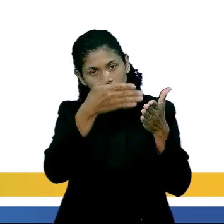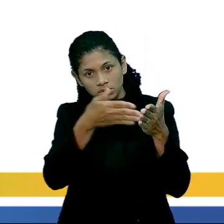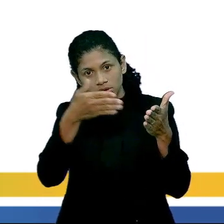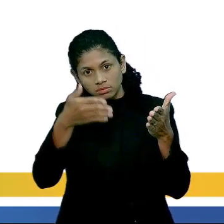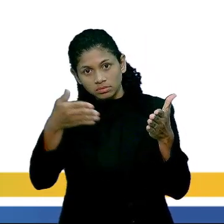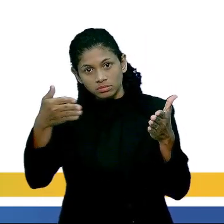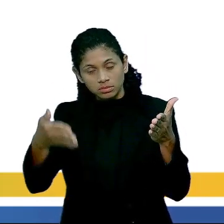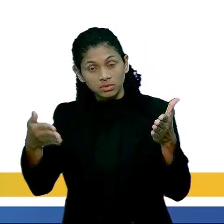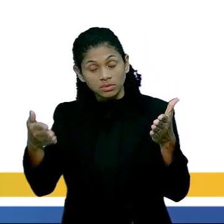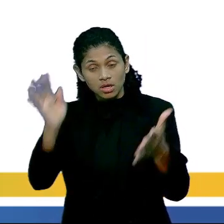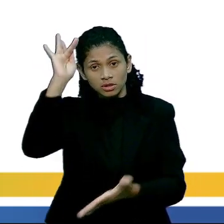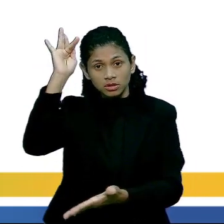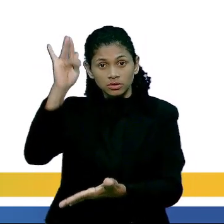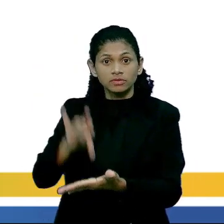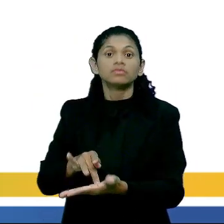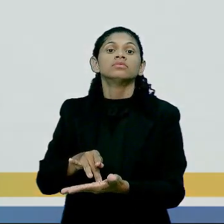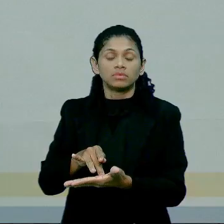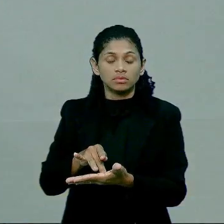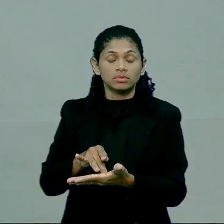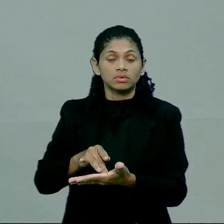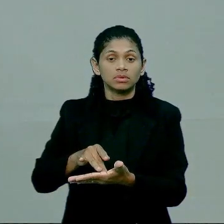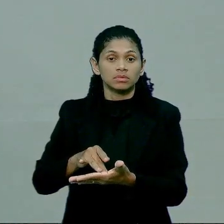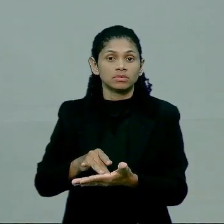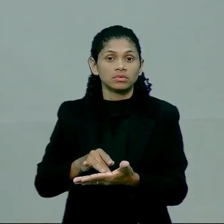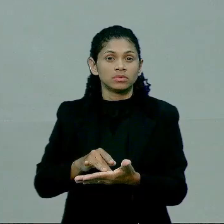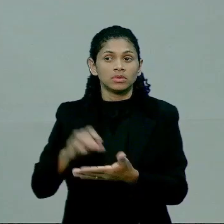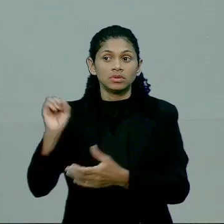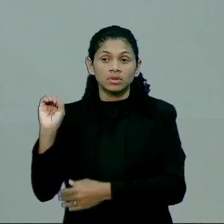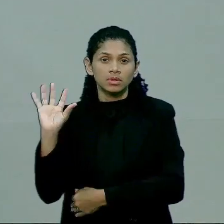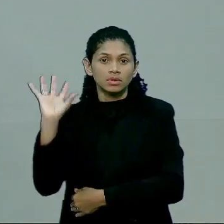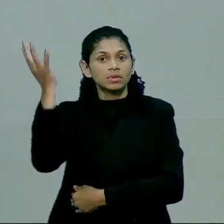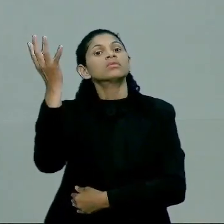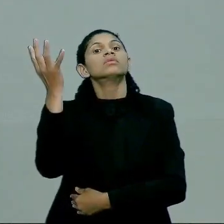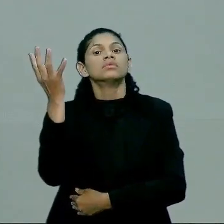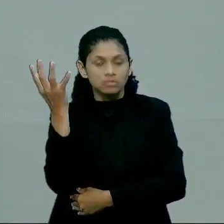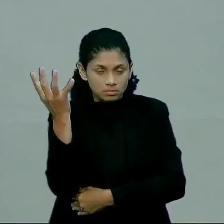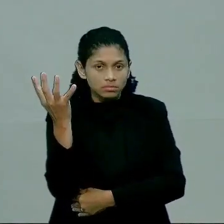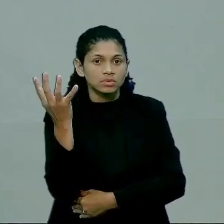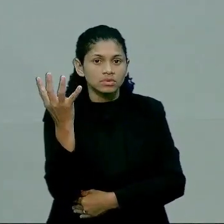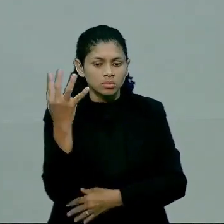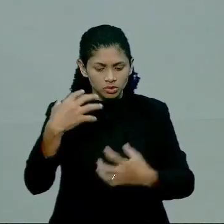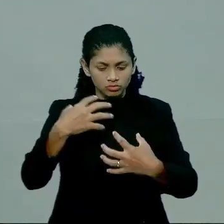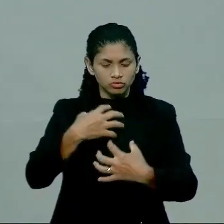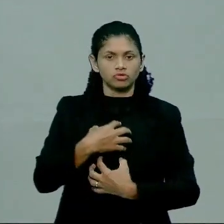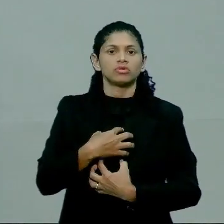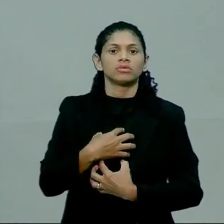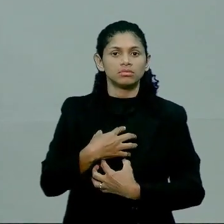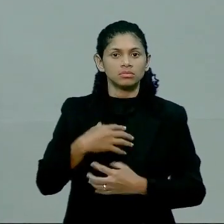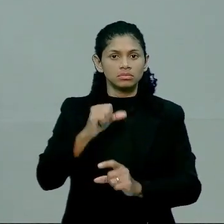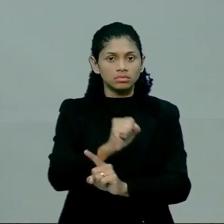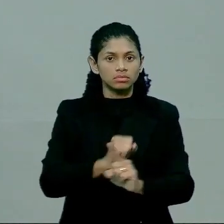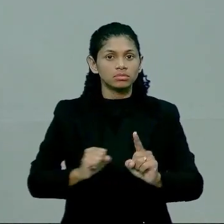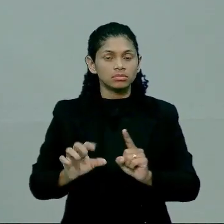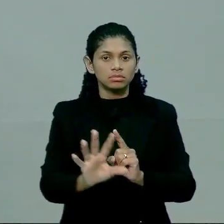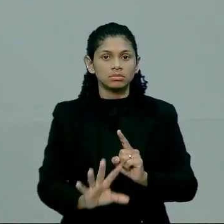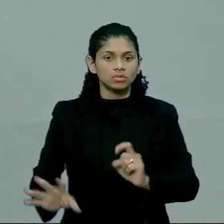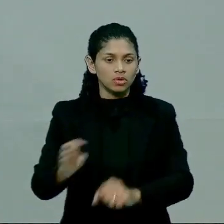de fatos acontecimentos comportamento o que de grupos humanos galera comportamento sociais